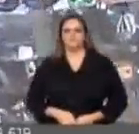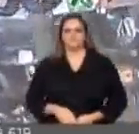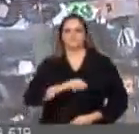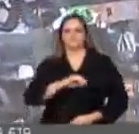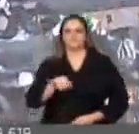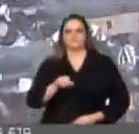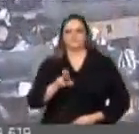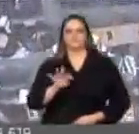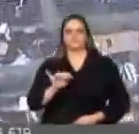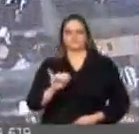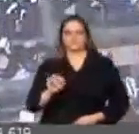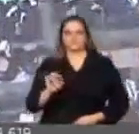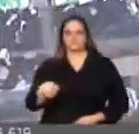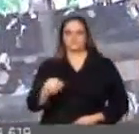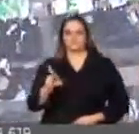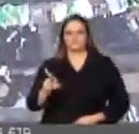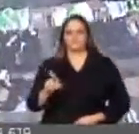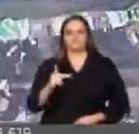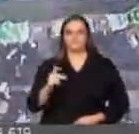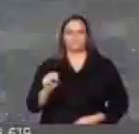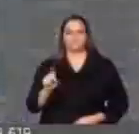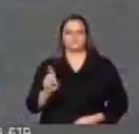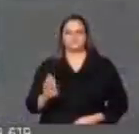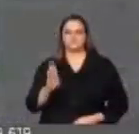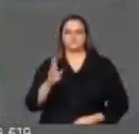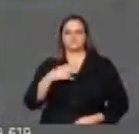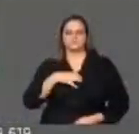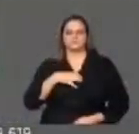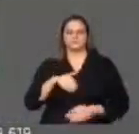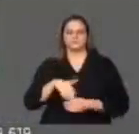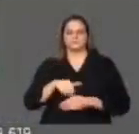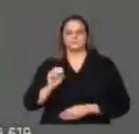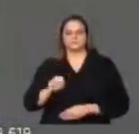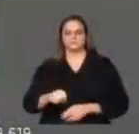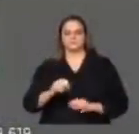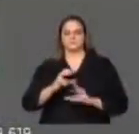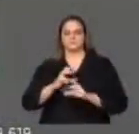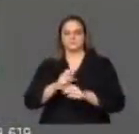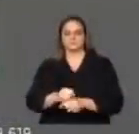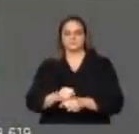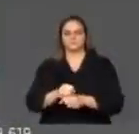Jutaí Júnior, do PSDB da Bahia, votou sim, acumulou